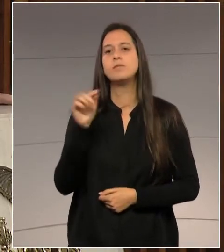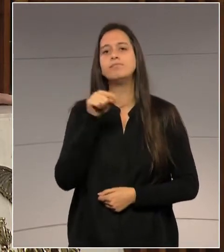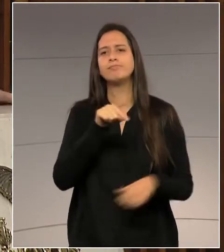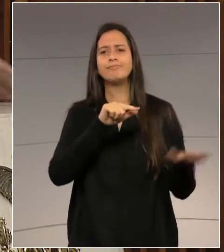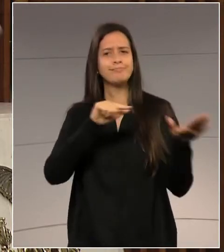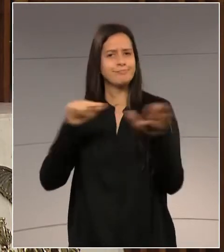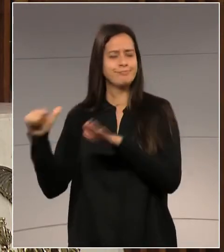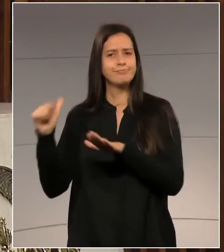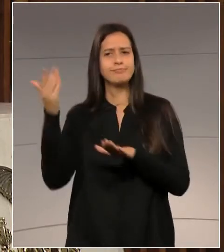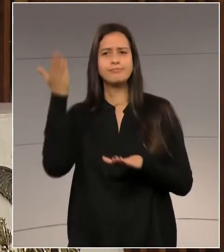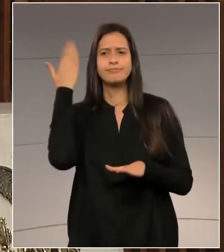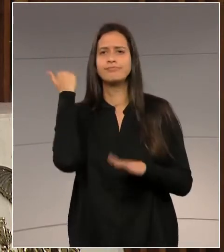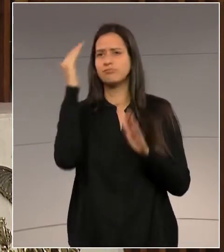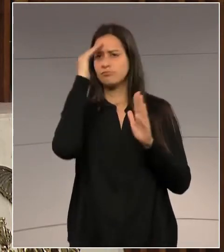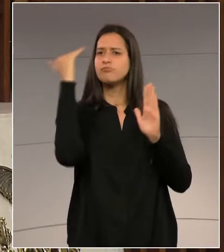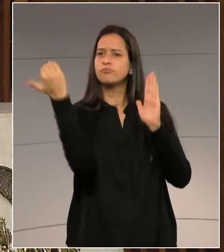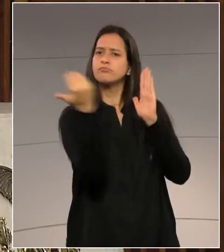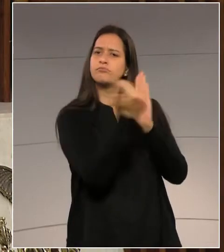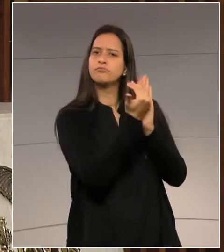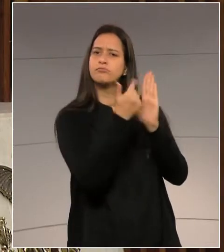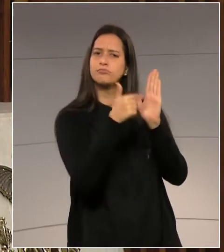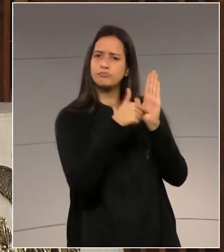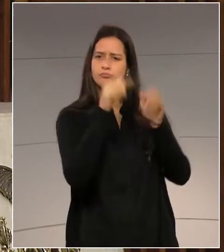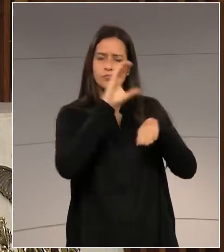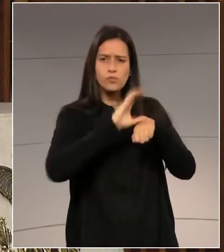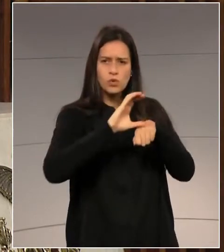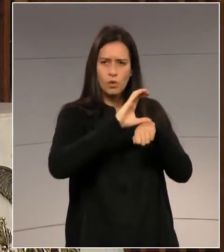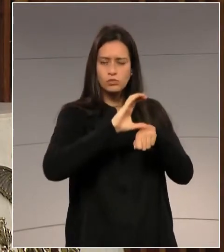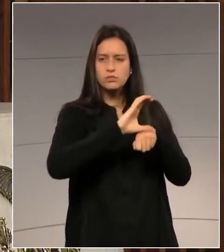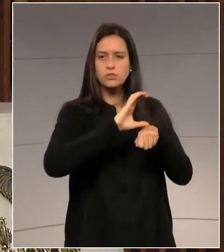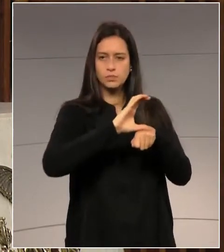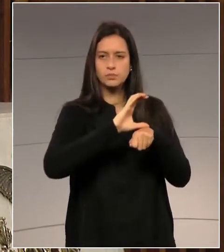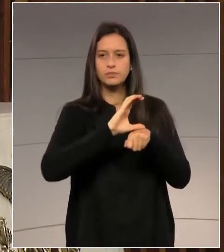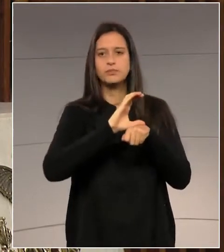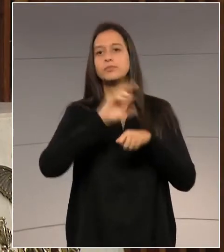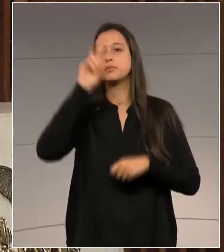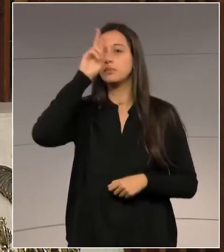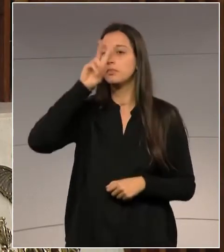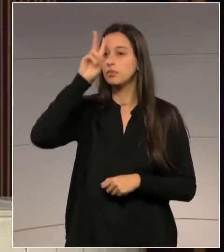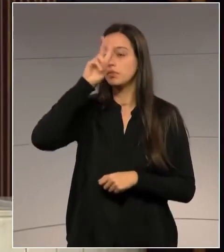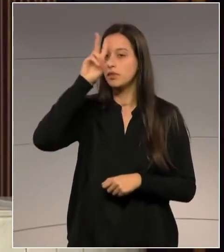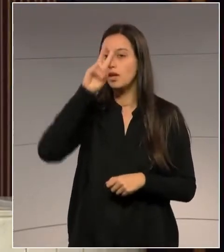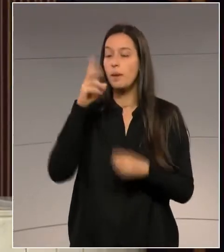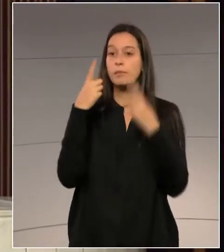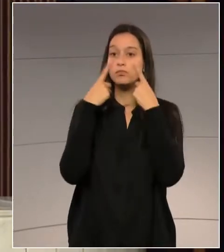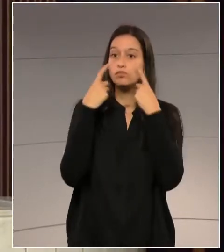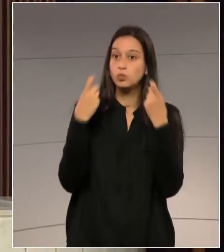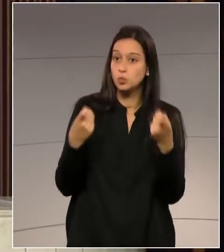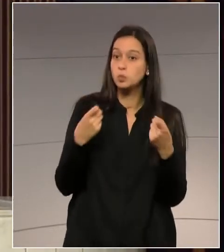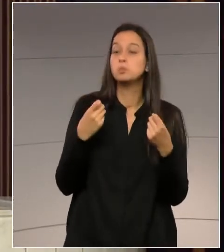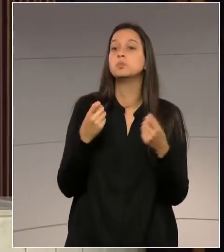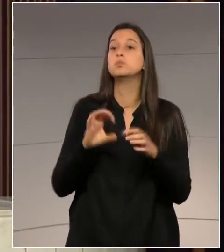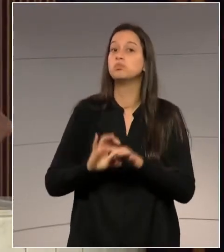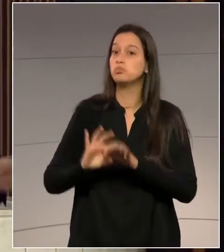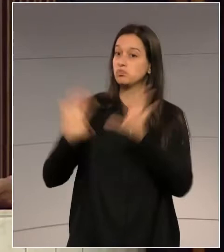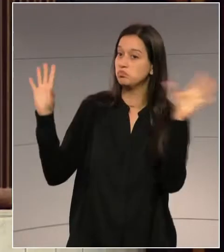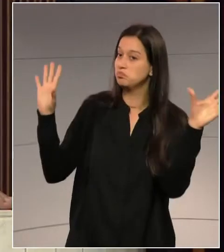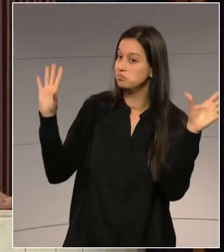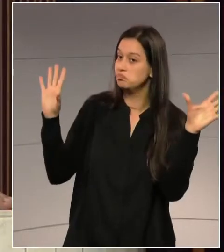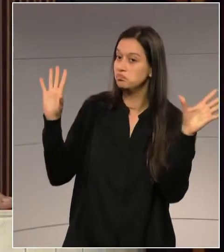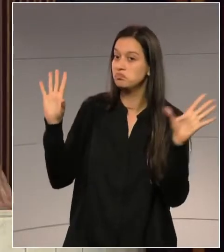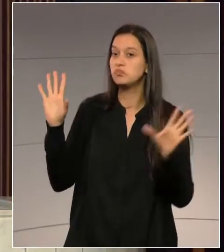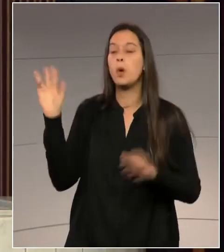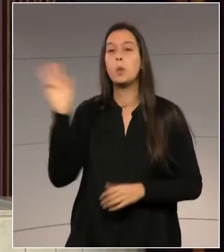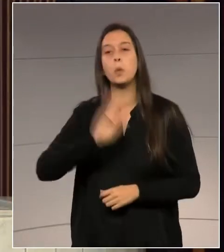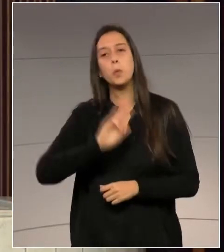escrito na constituição quero lembrar presidente que o choro é livre eo lula também não adianta ficar com mib